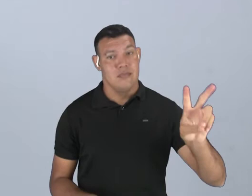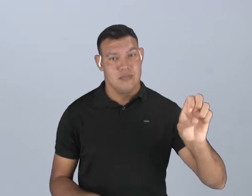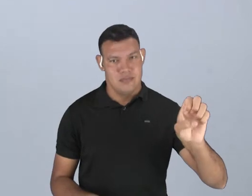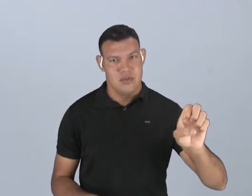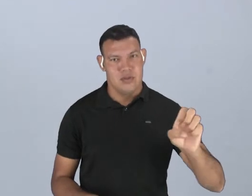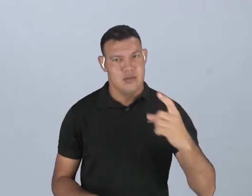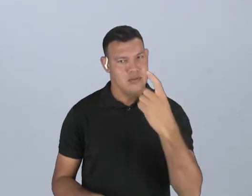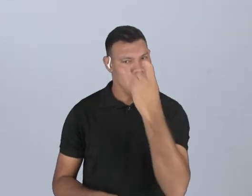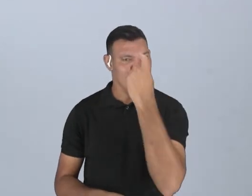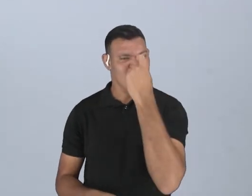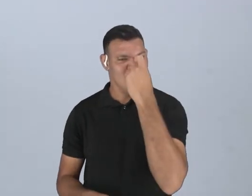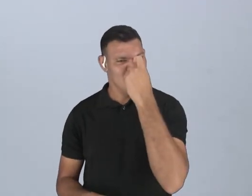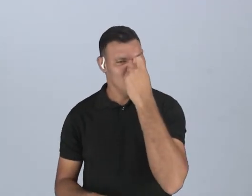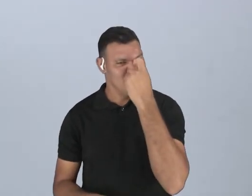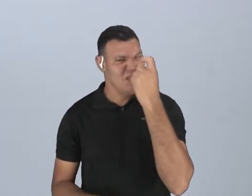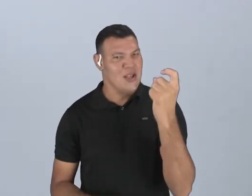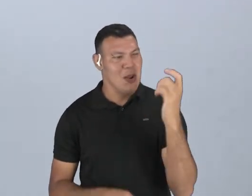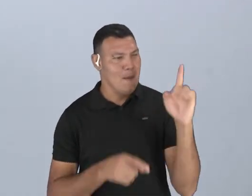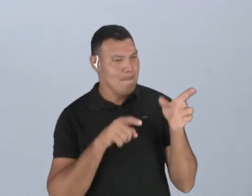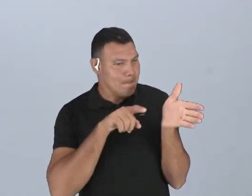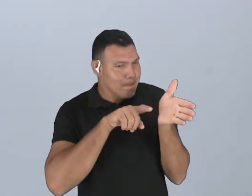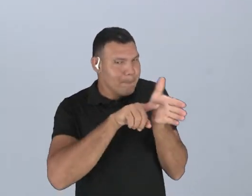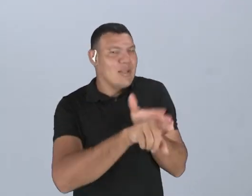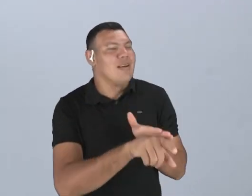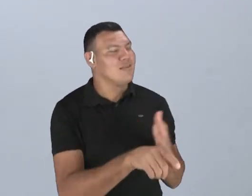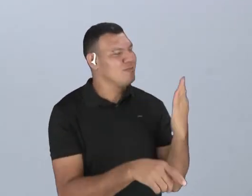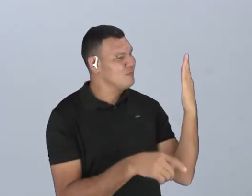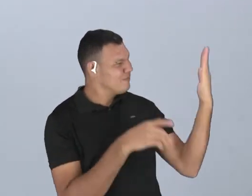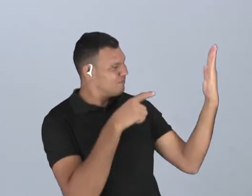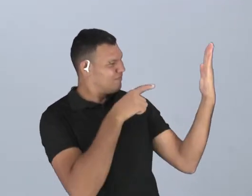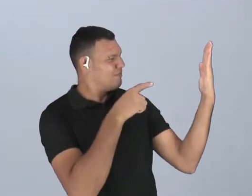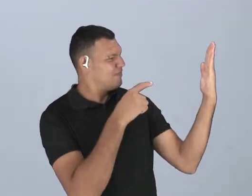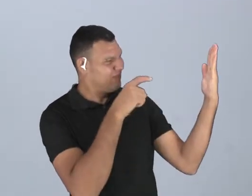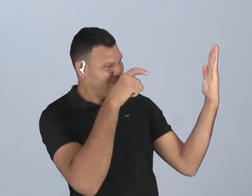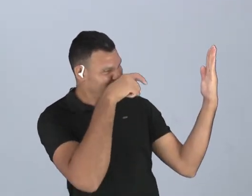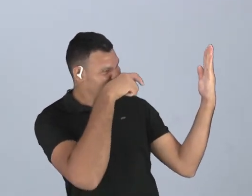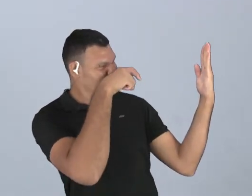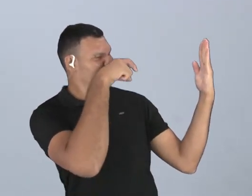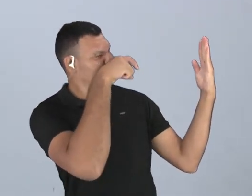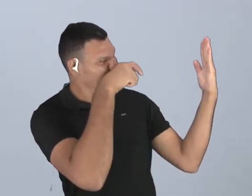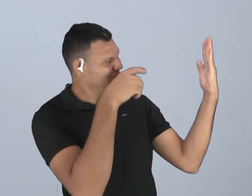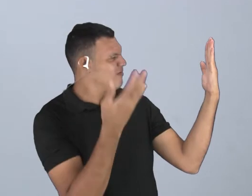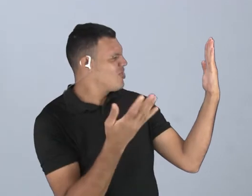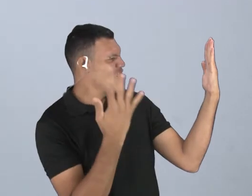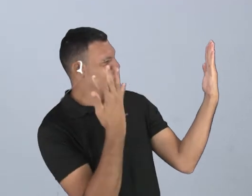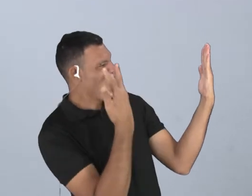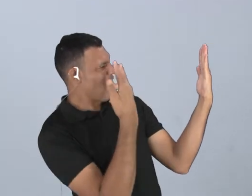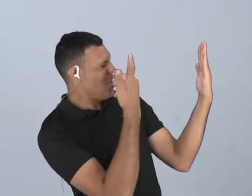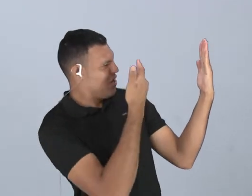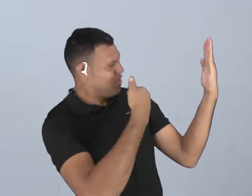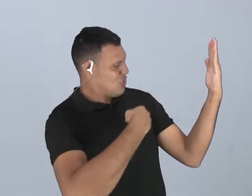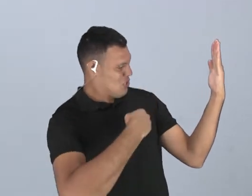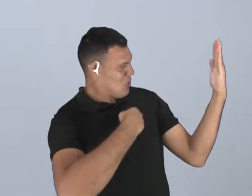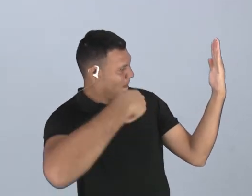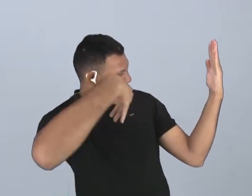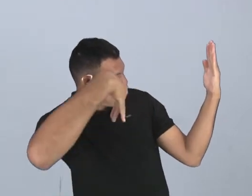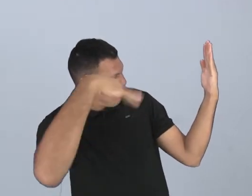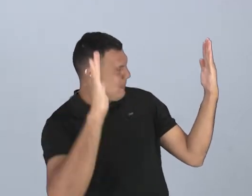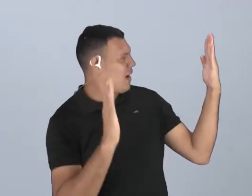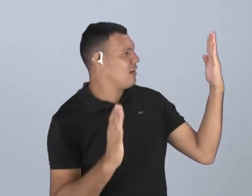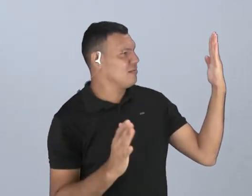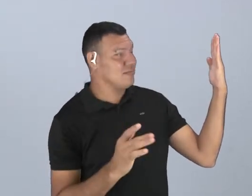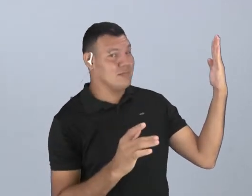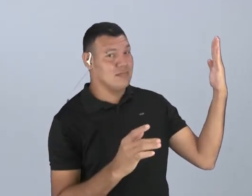para o espelho, com aquela inveja toda que lhe cabia, se ela era mais bonita daquela região. E o